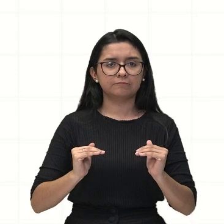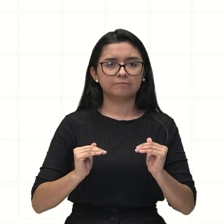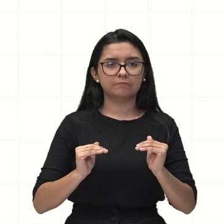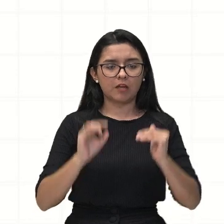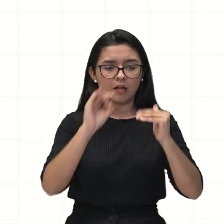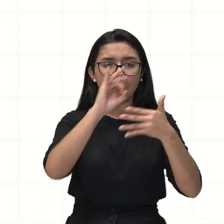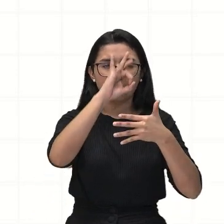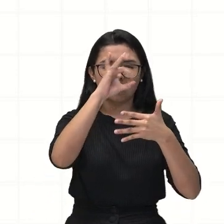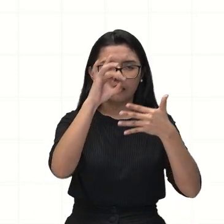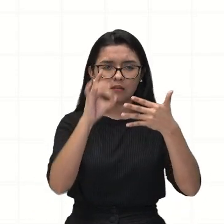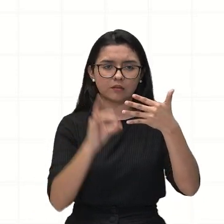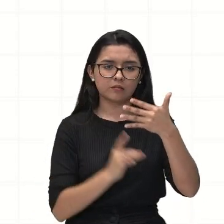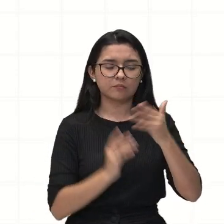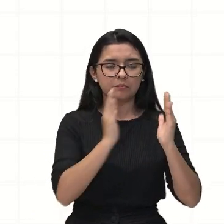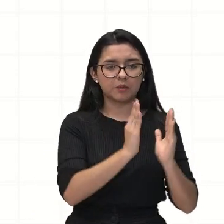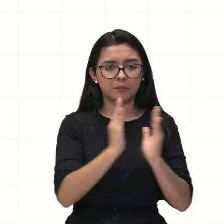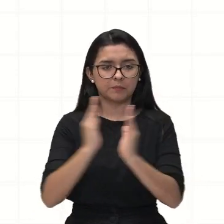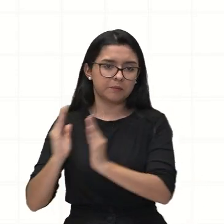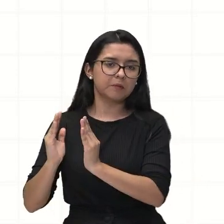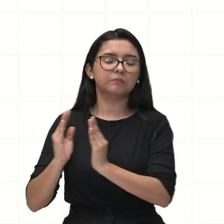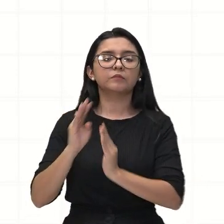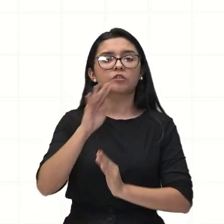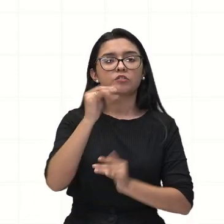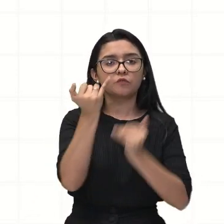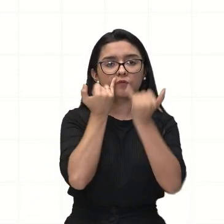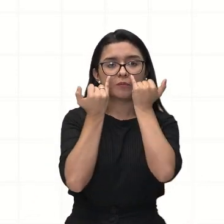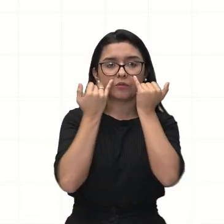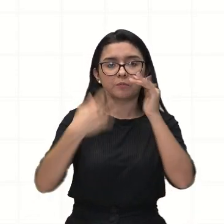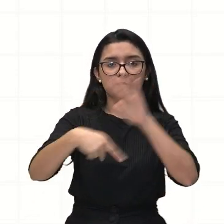que compõem, né, os dados